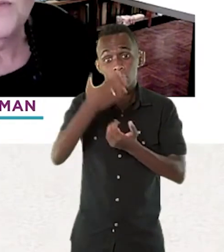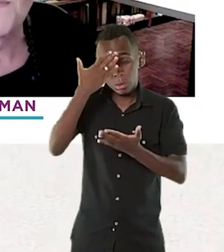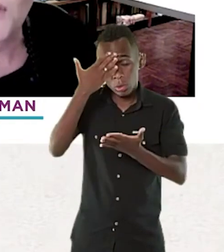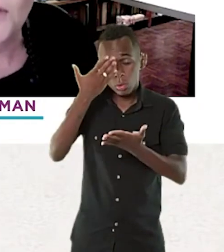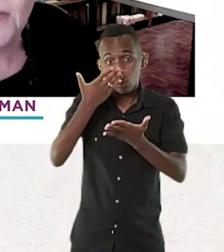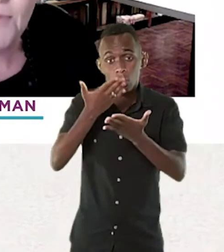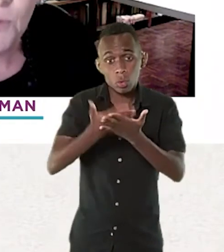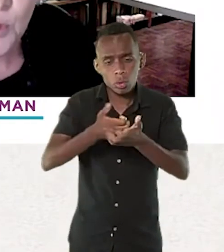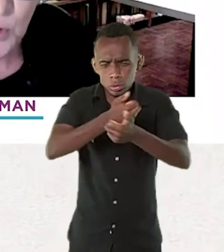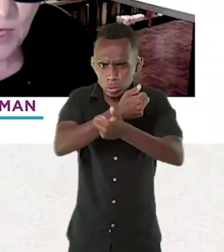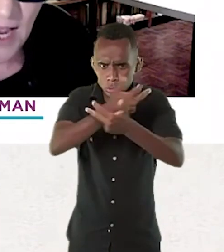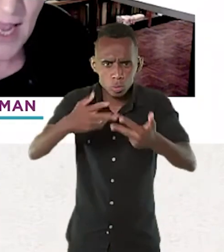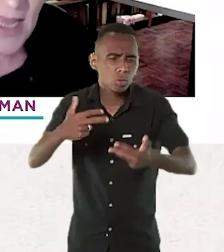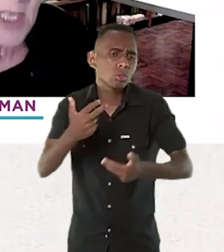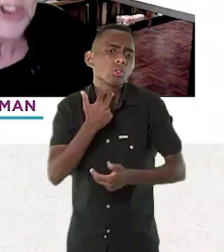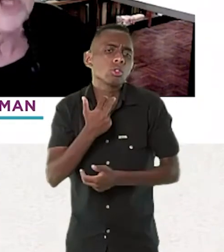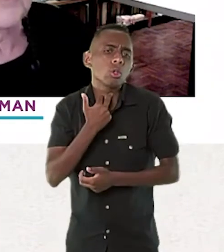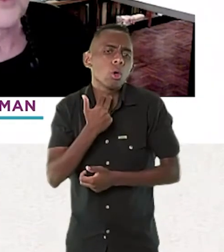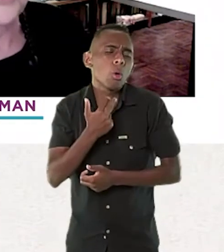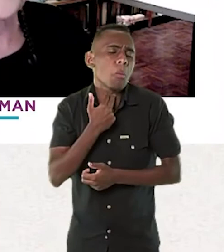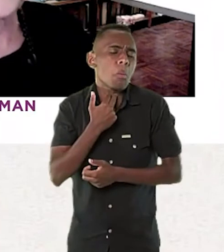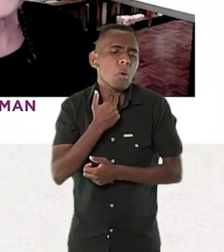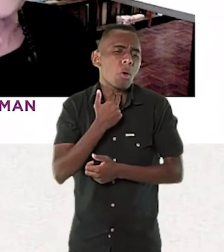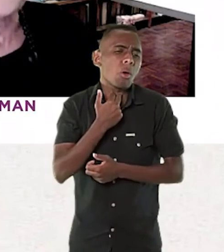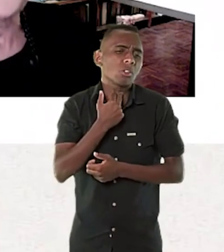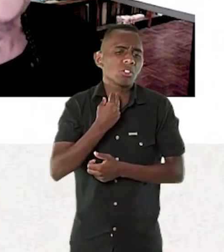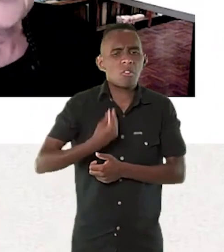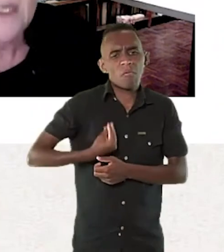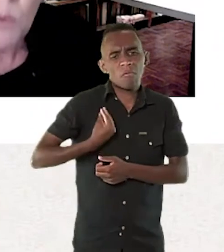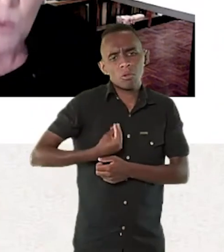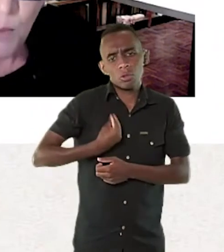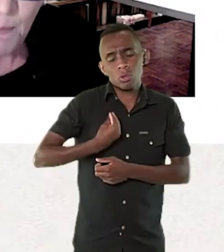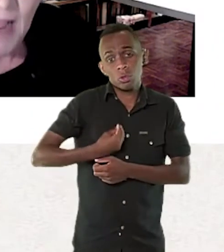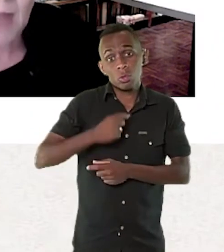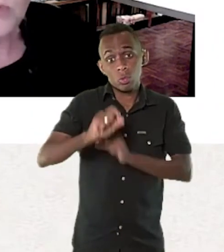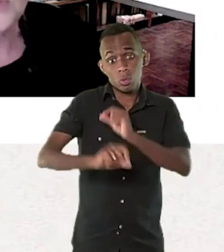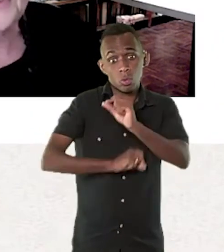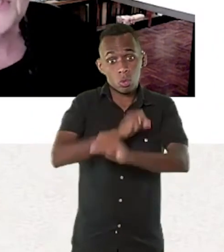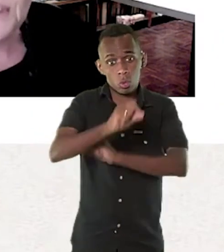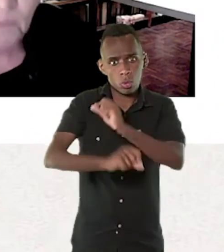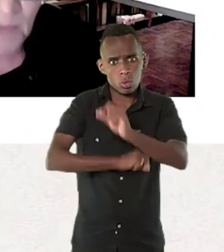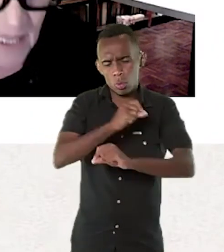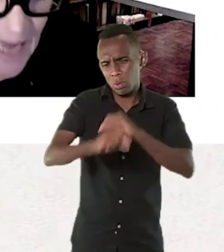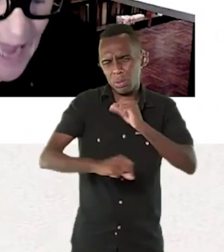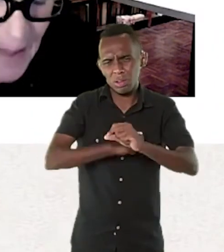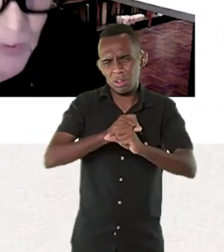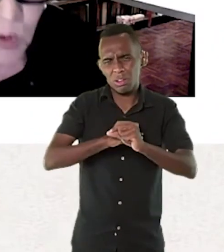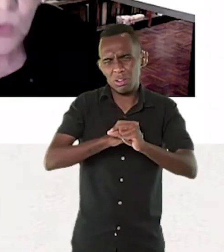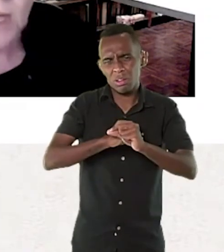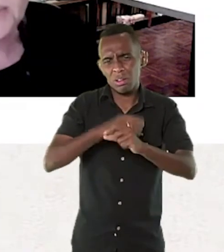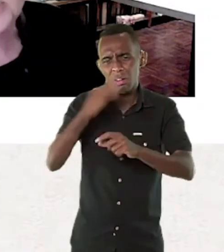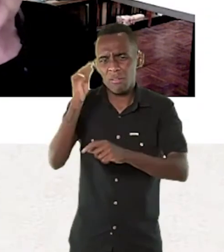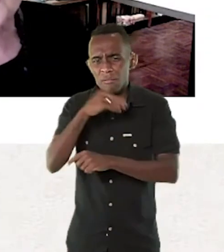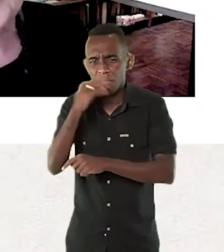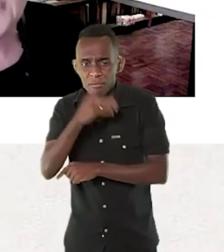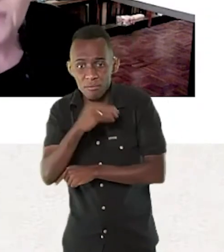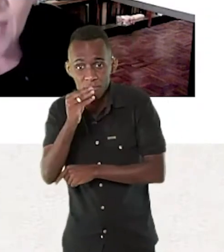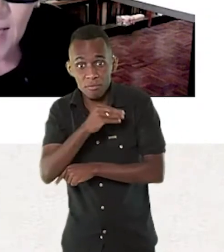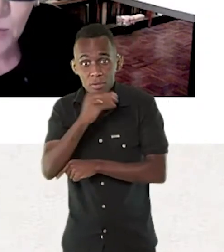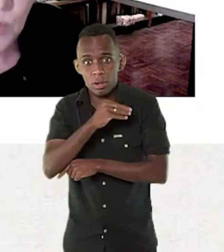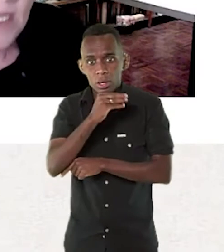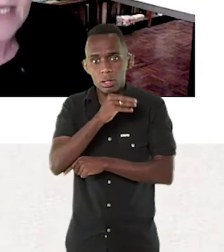as coisas não podem funcionar de modo tão opaco e